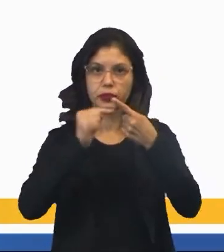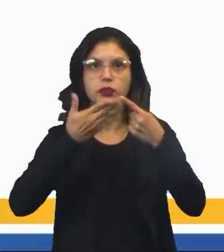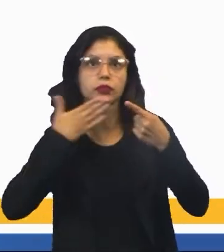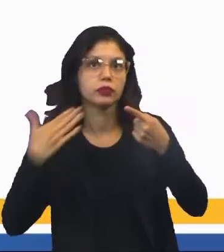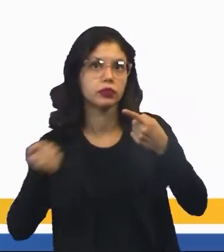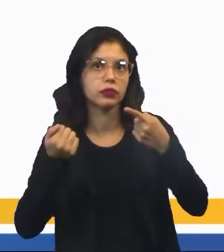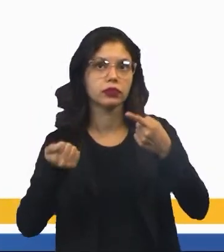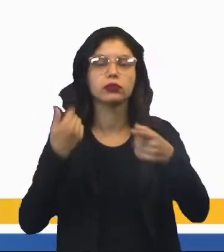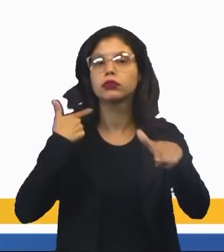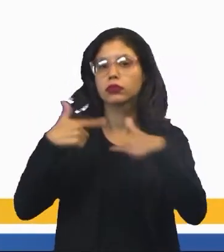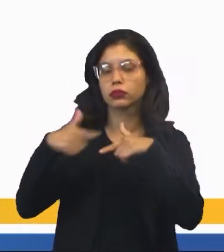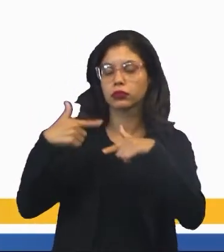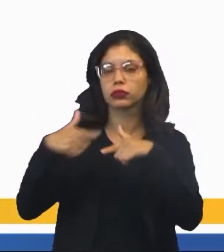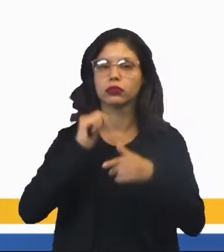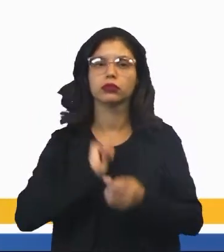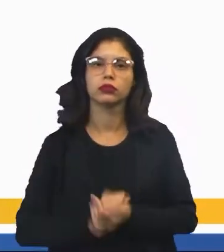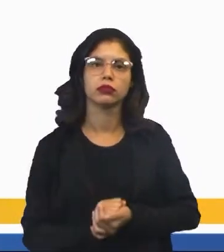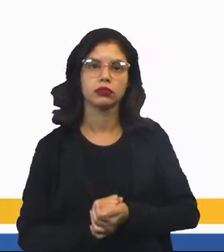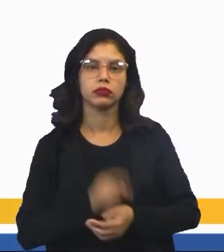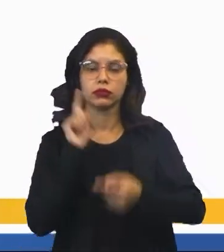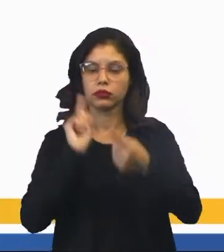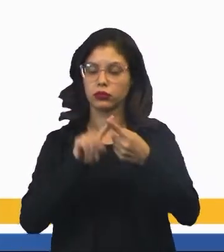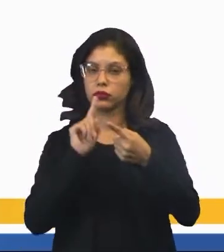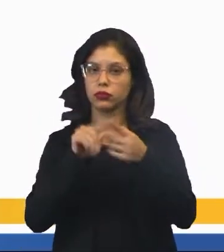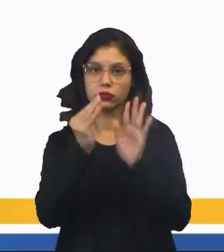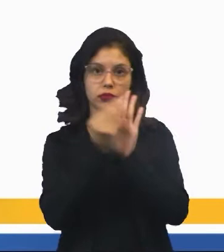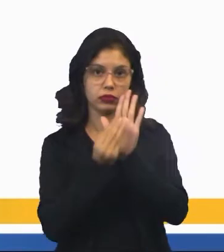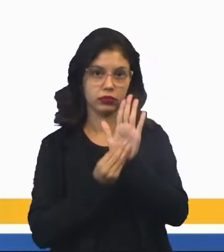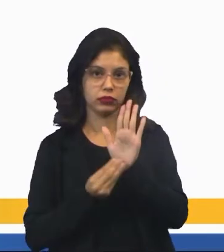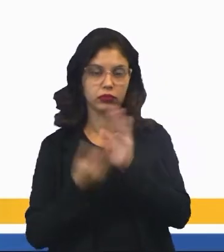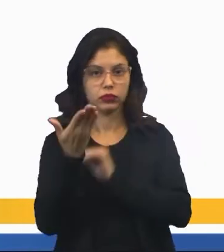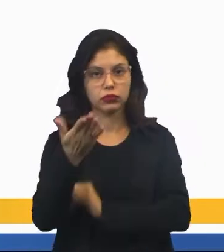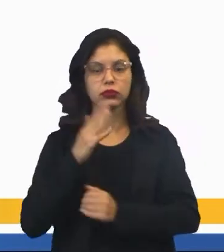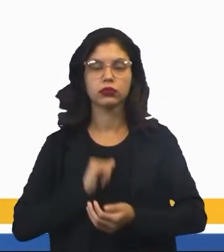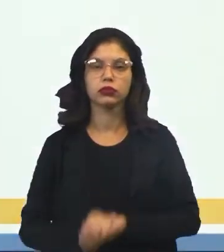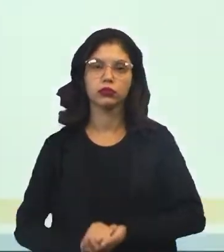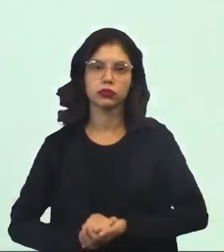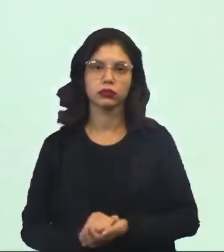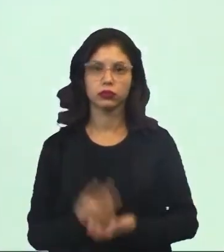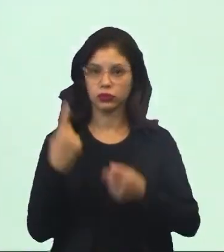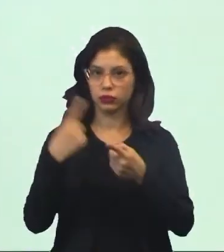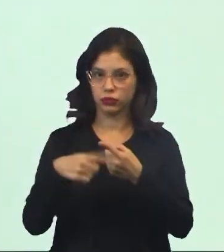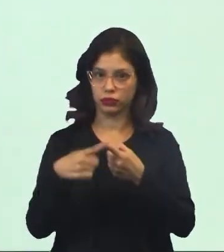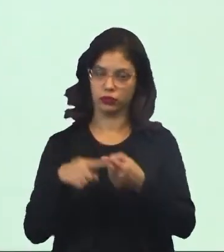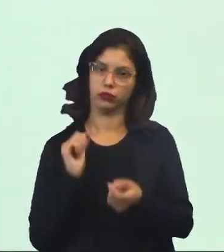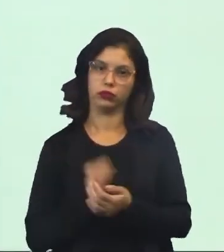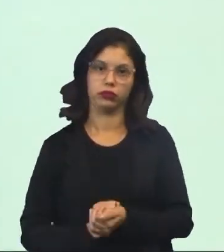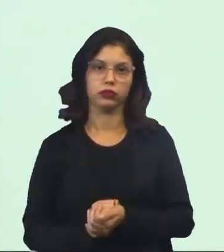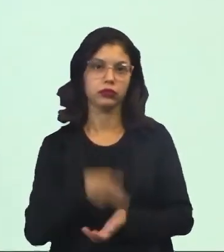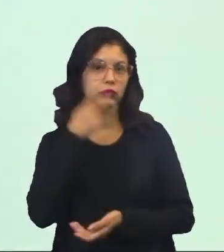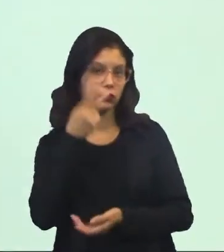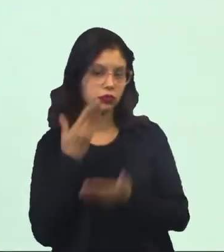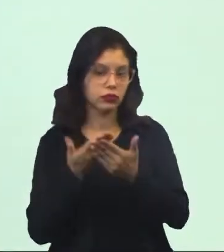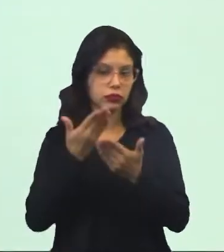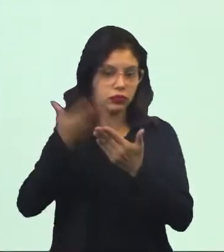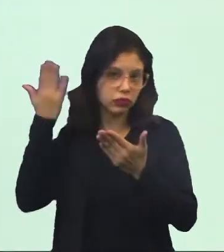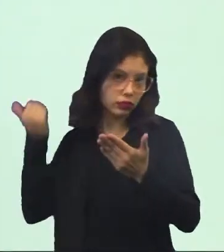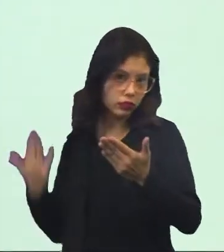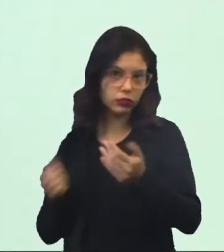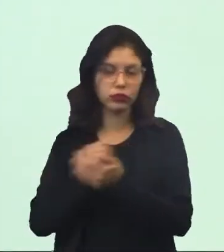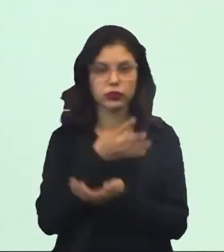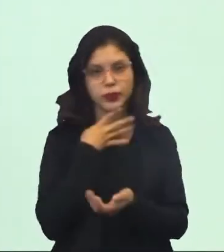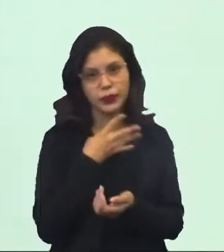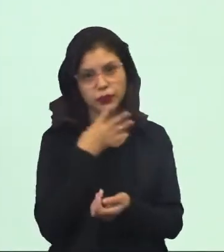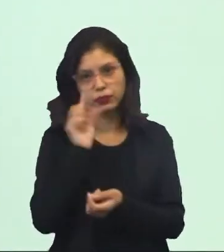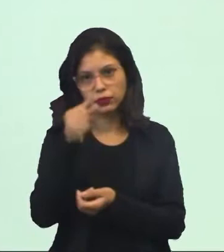Melhores ofertas de emprego é o primeiro fator que eu trouxe aqui para vocês. Por quê? Nós falávamos na aula anterior, quando